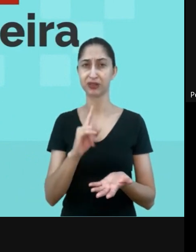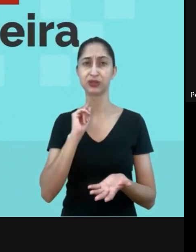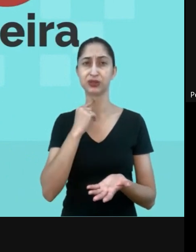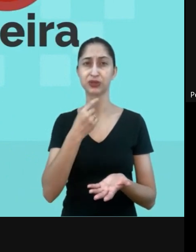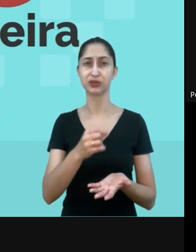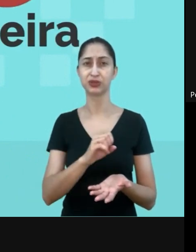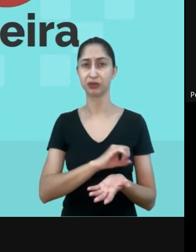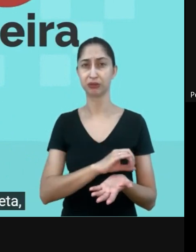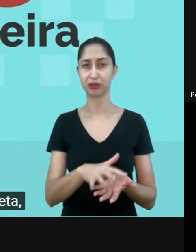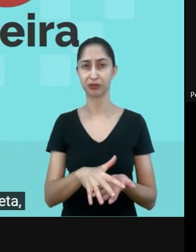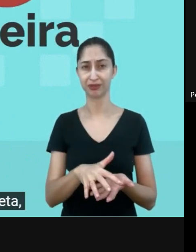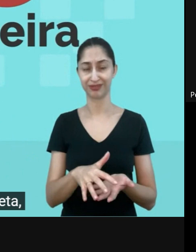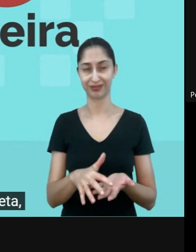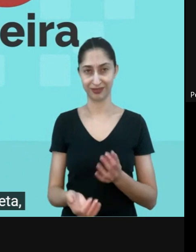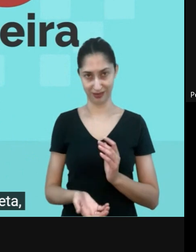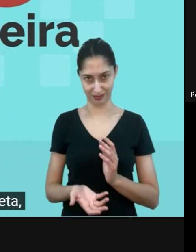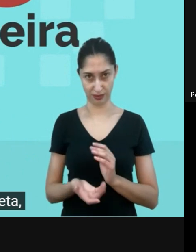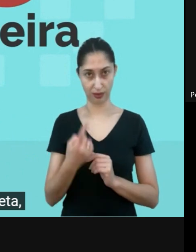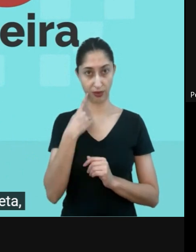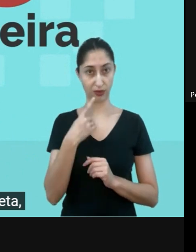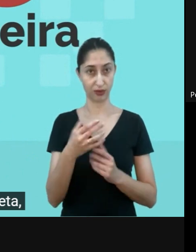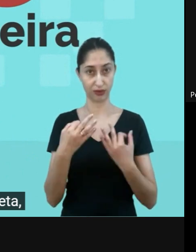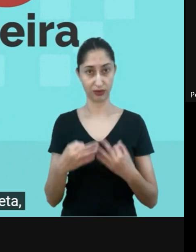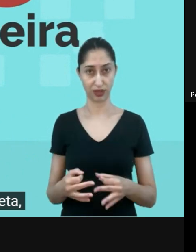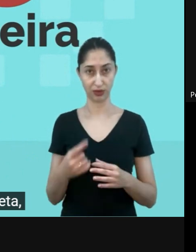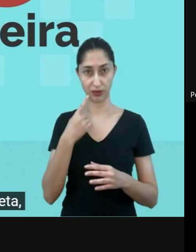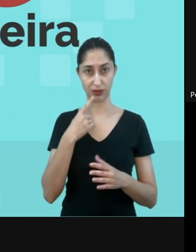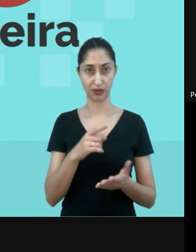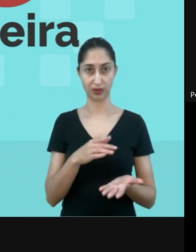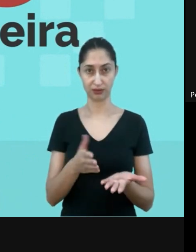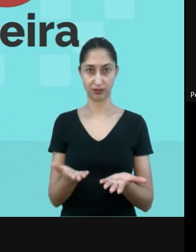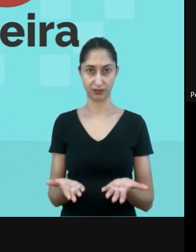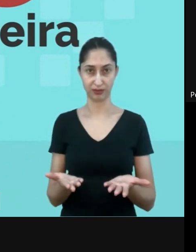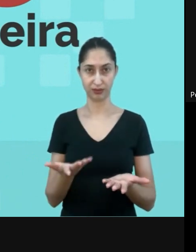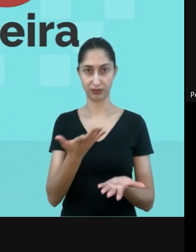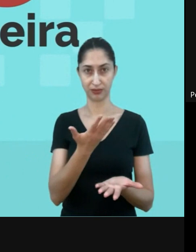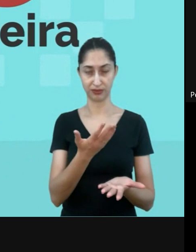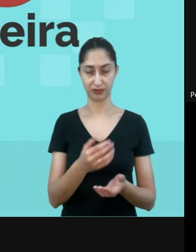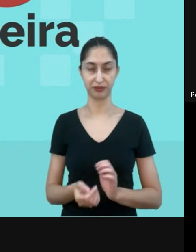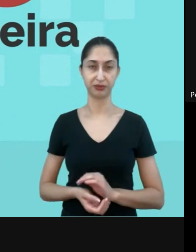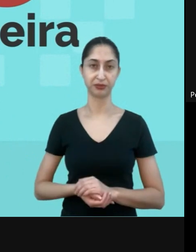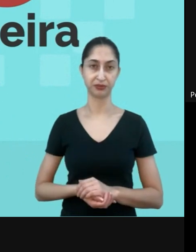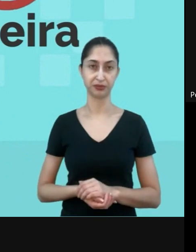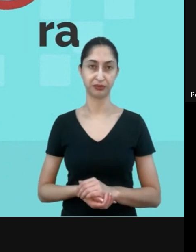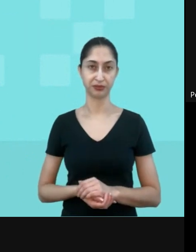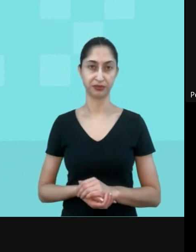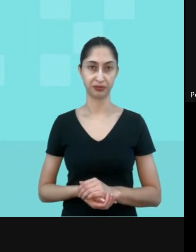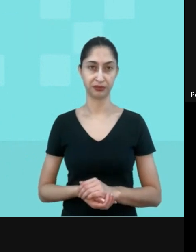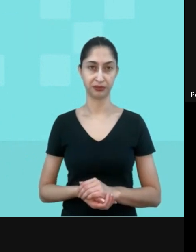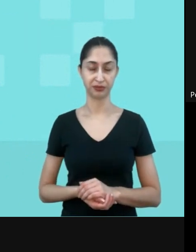eu vou jogar para a mão. Então o certo é pelo menos manter reta, porque às vezes não dá espaço, né?